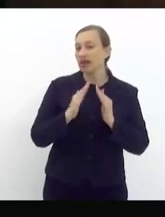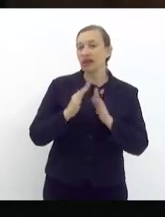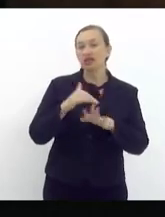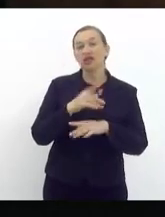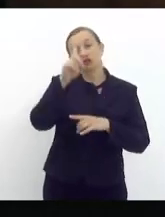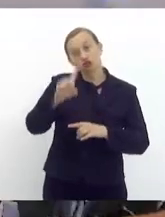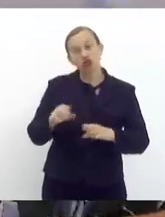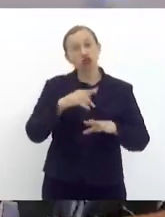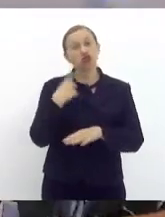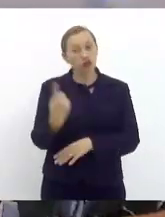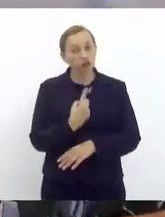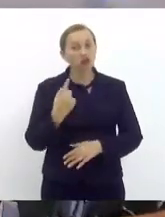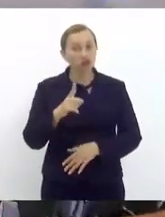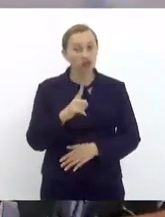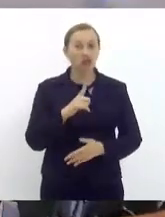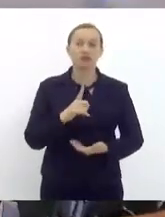nós.